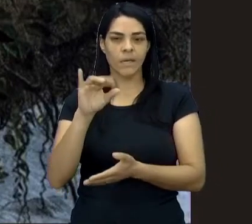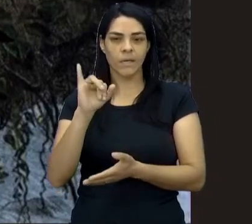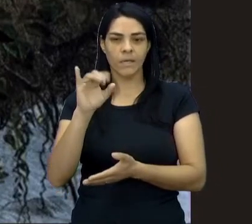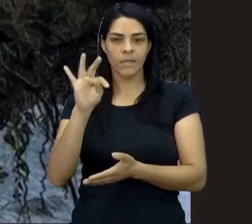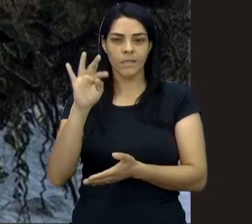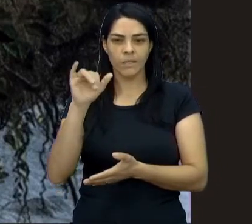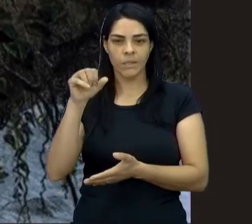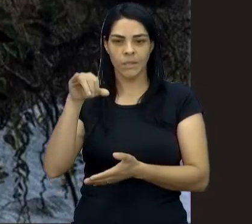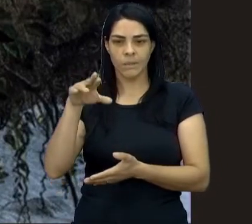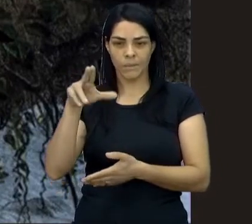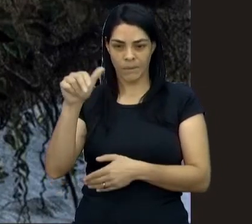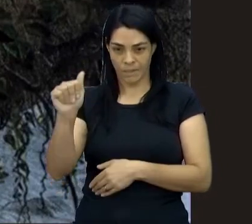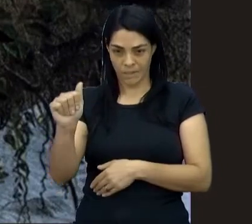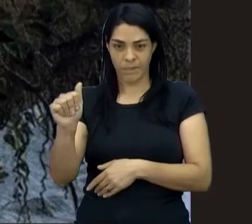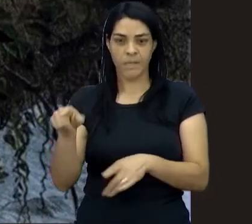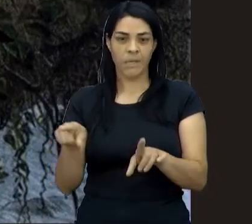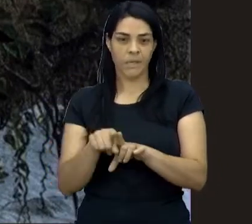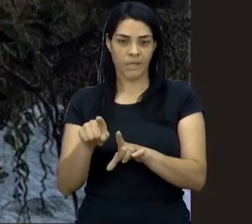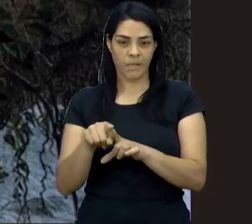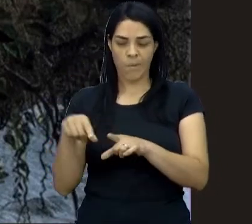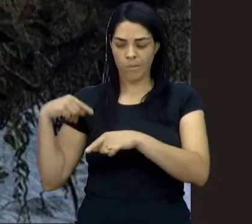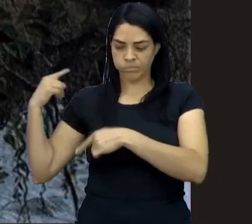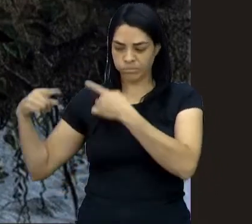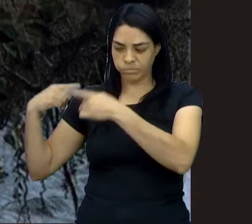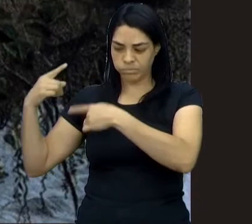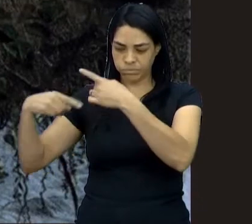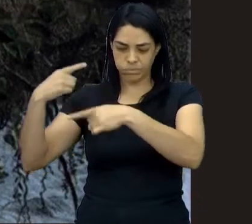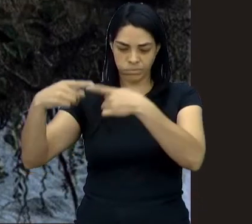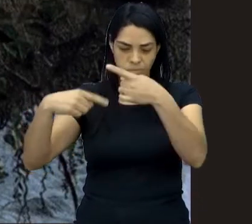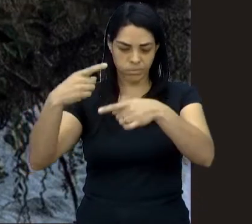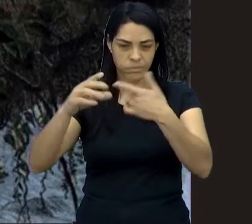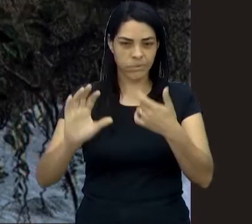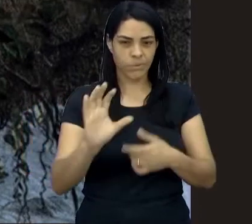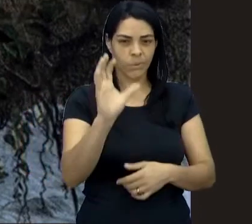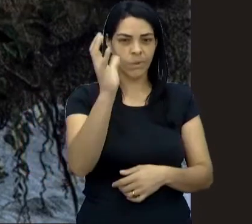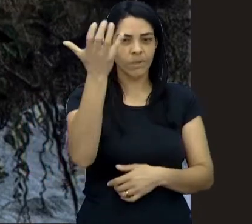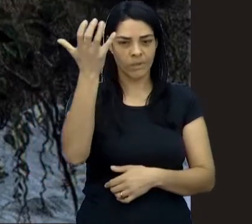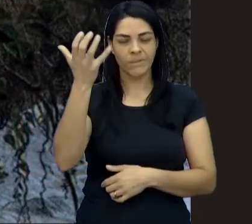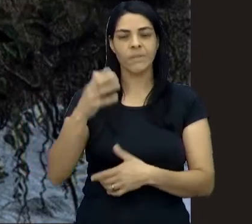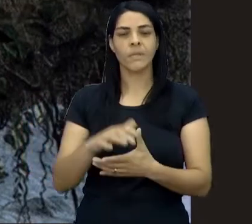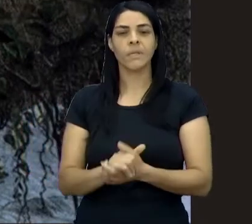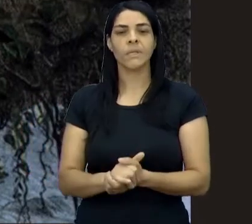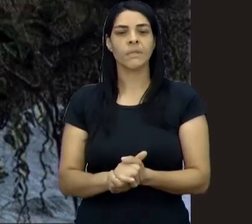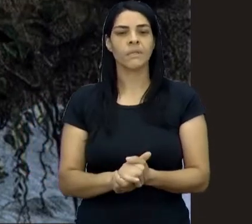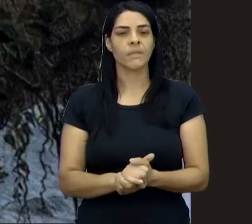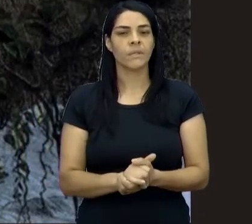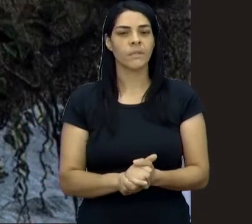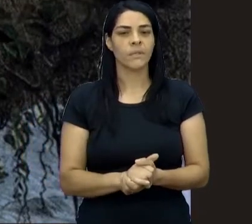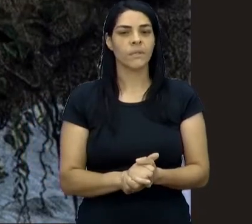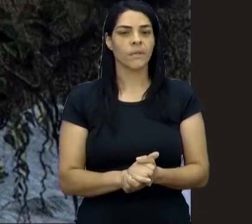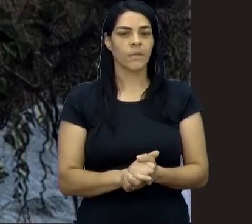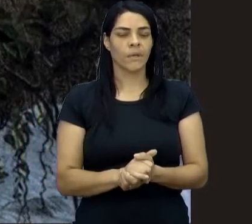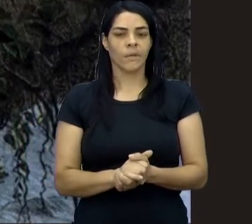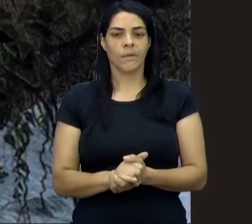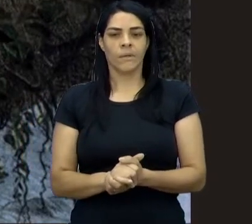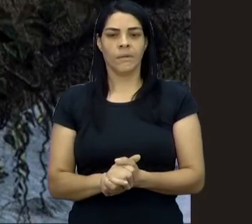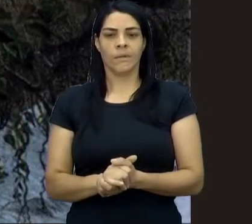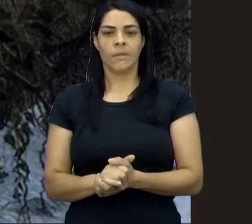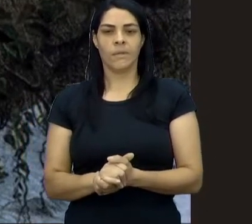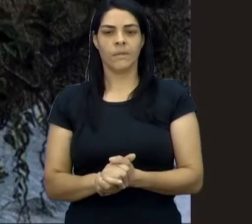e com essa mistura essa miscigenação que foi acontecendo de uma maneira que acaba levando